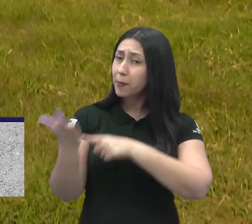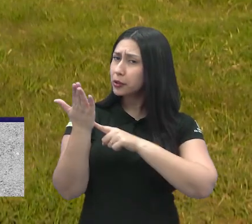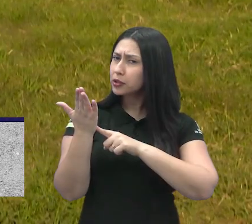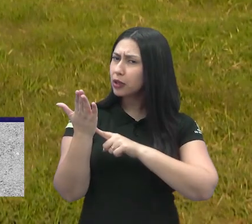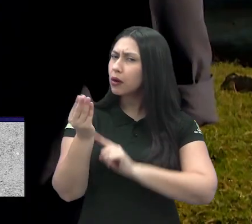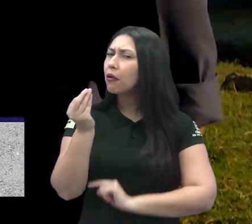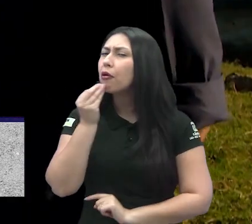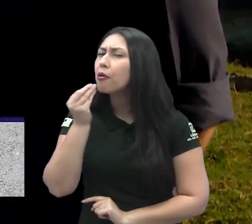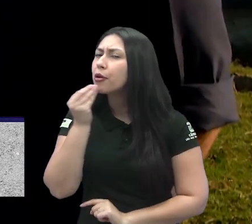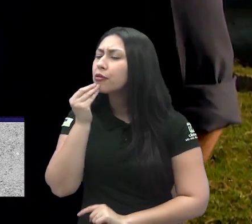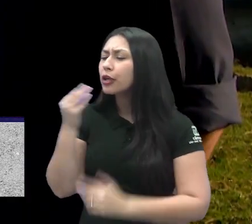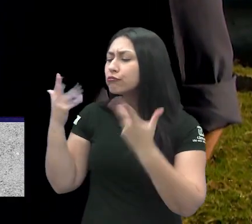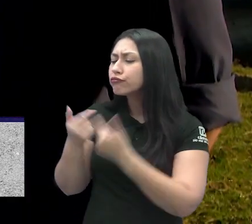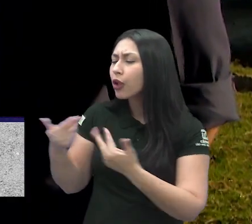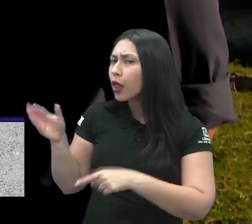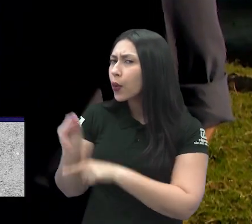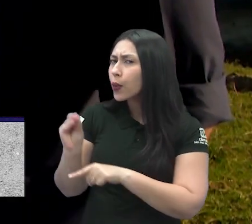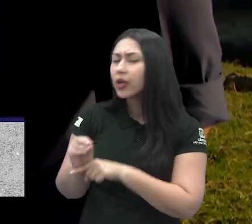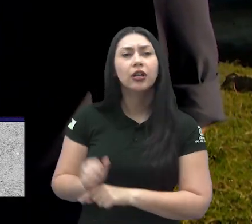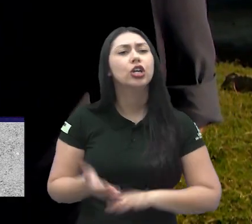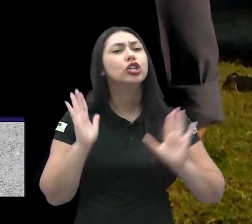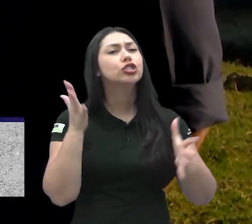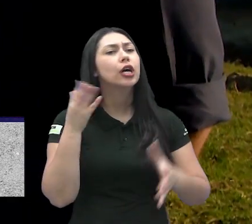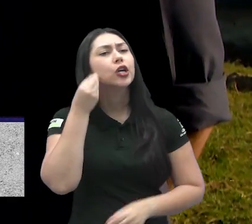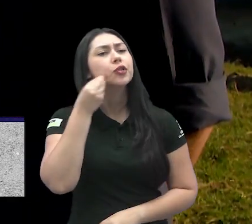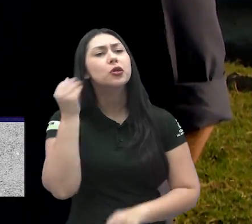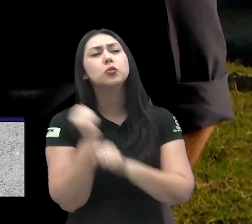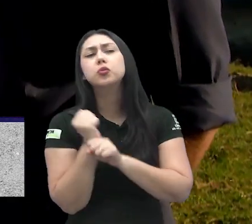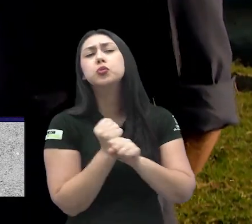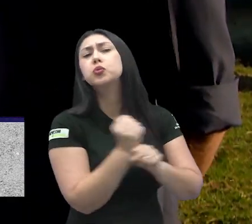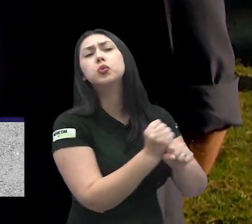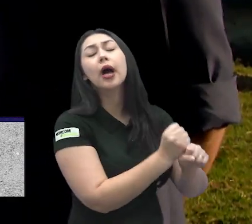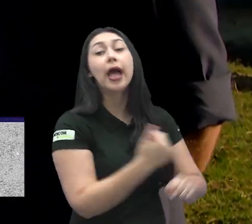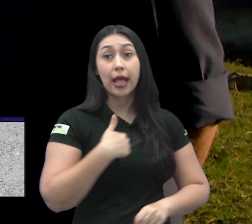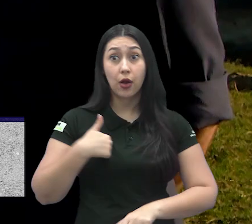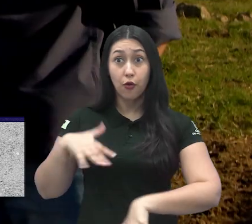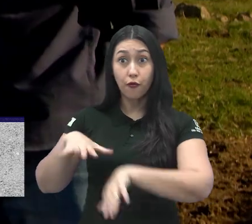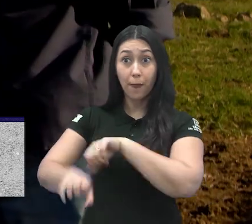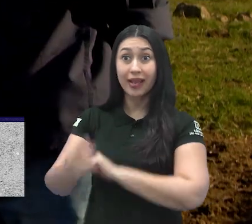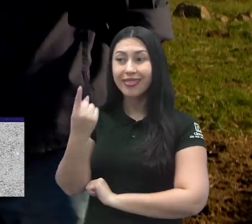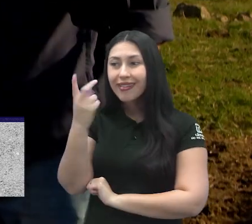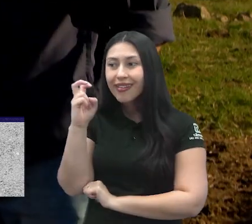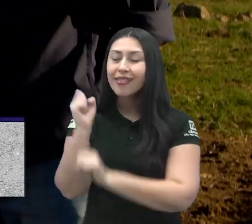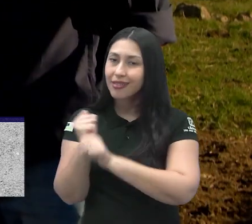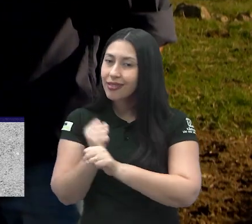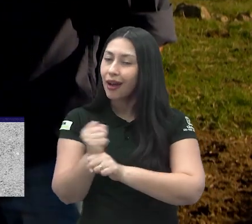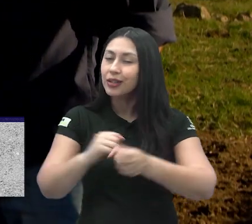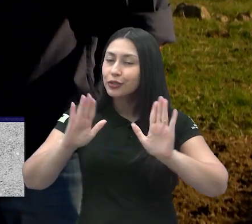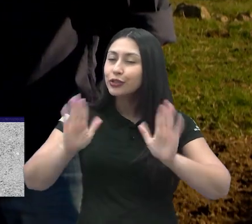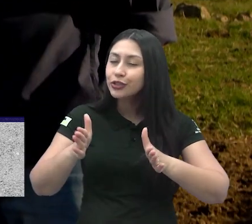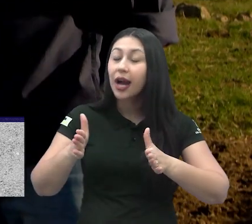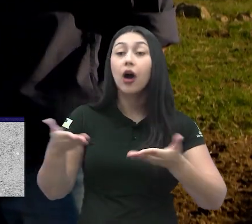ideia da zootecnia. E há quanto tempo você já está trabalhando com isso? Então, eu sou formado há 15 anos. Né? Eu atuo